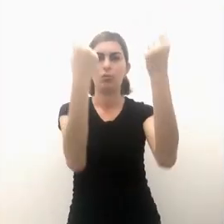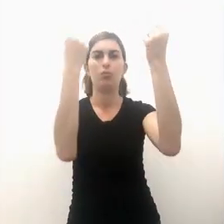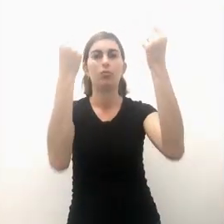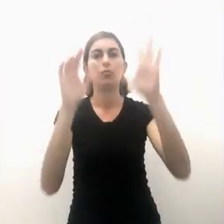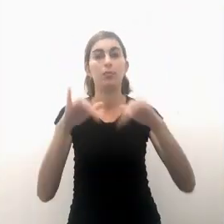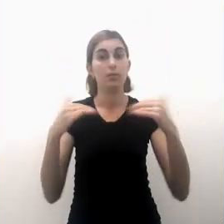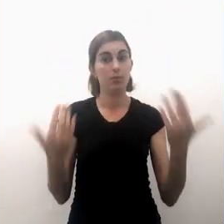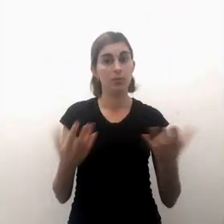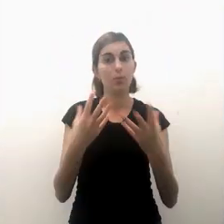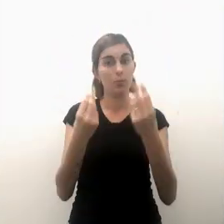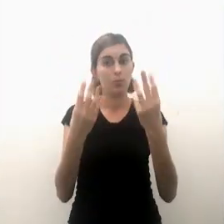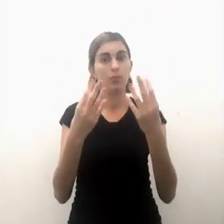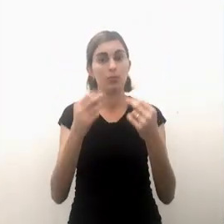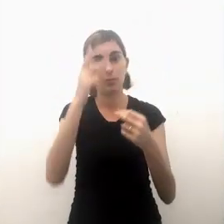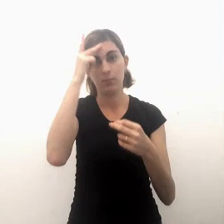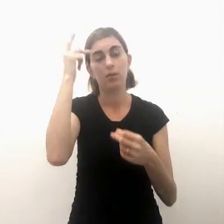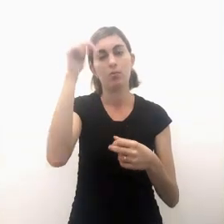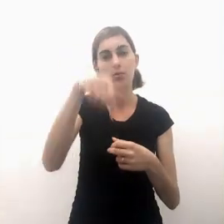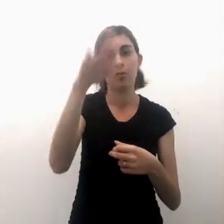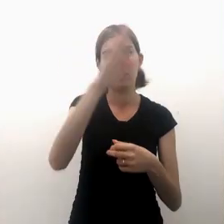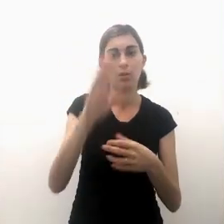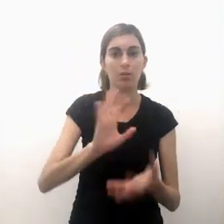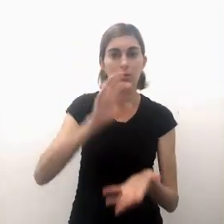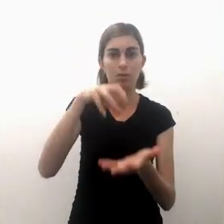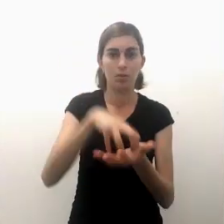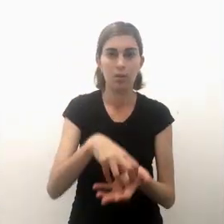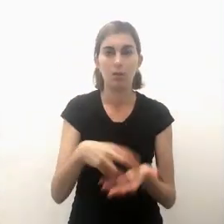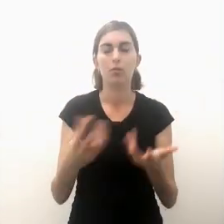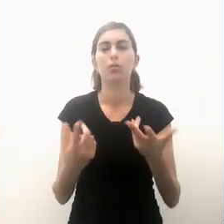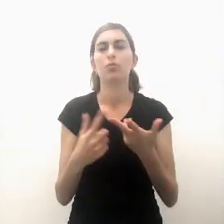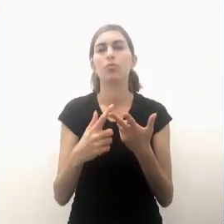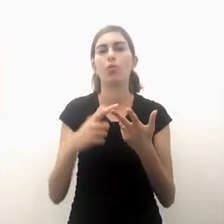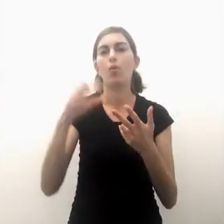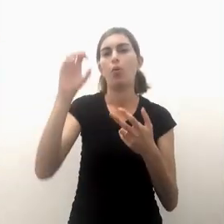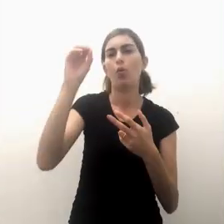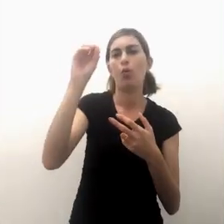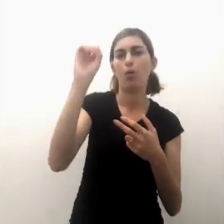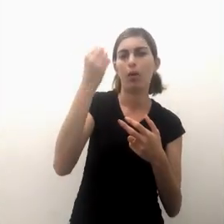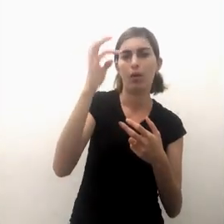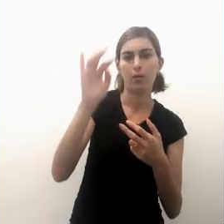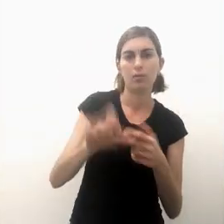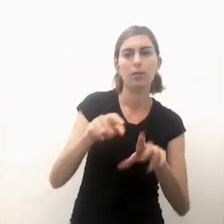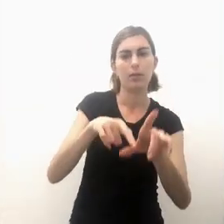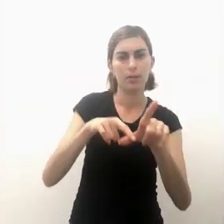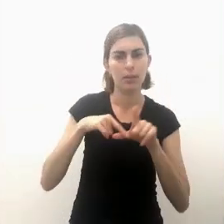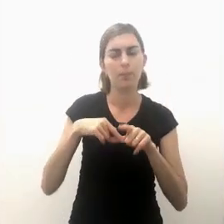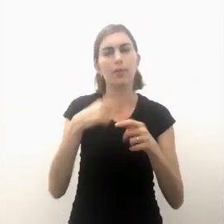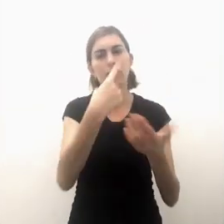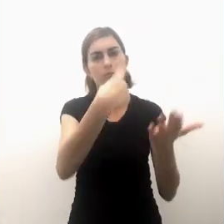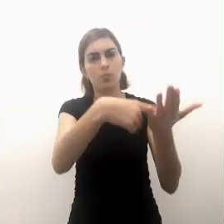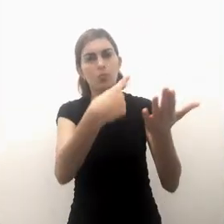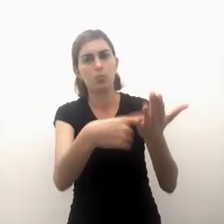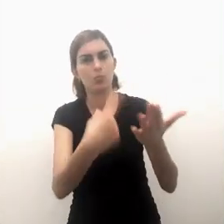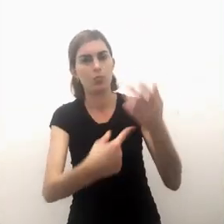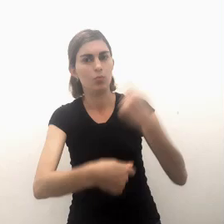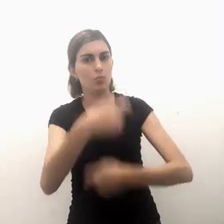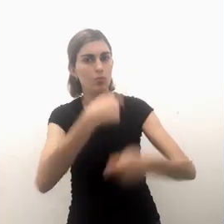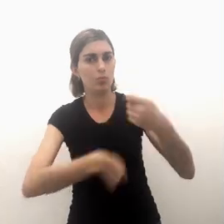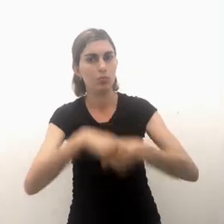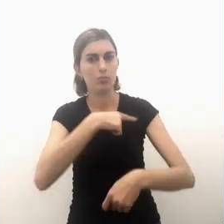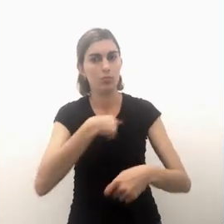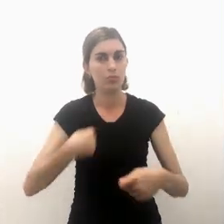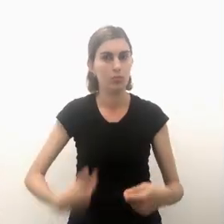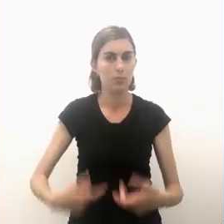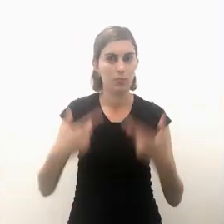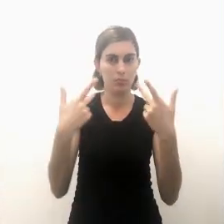economia, tá? Então, muita gente aqui no Brasil, na região central, tá, na região oeste, depende de muitos investimentos chineses,